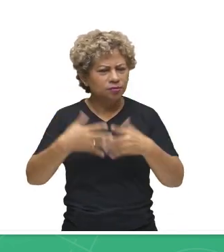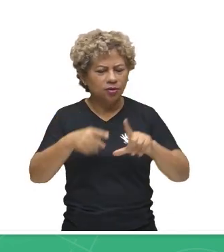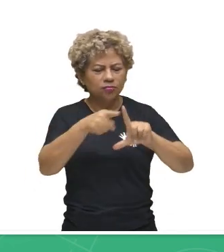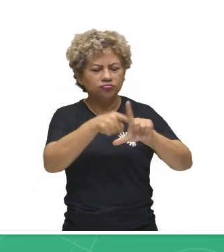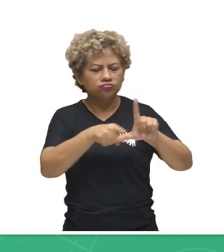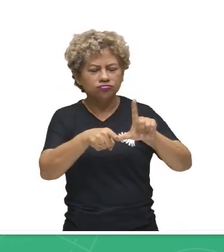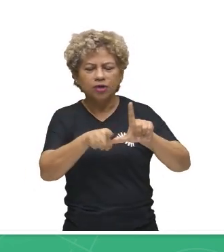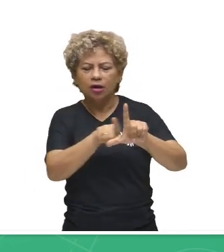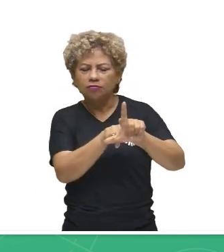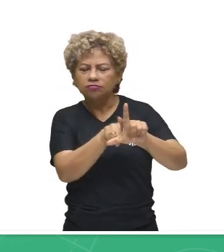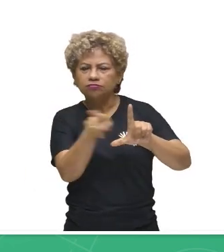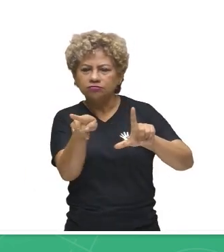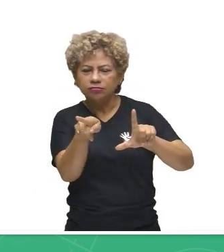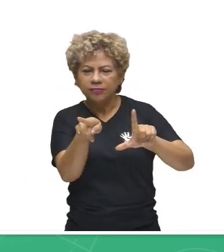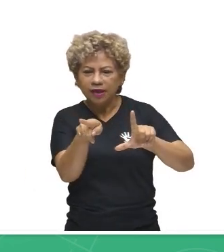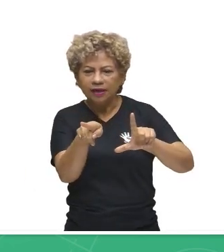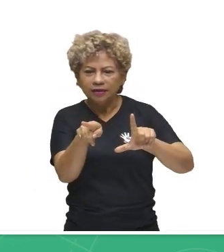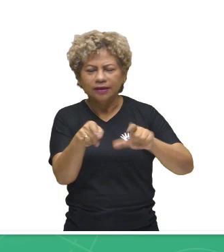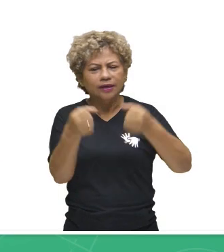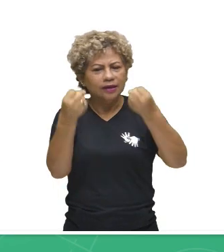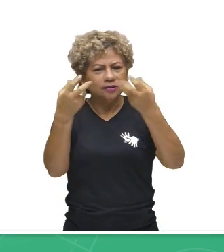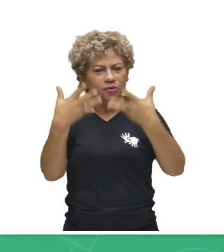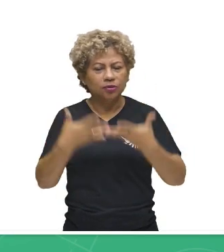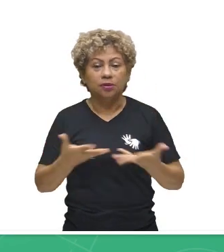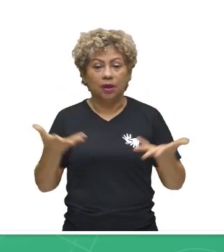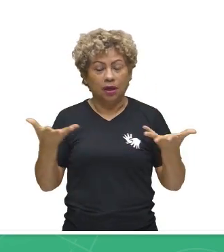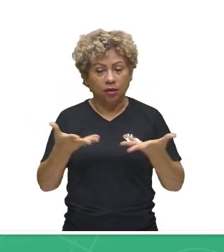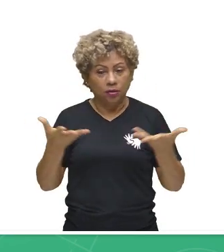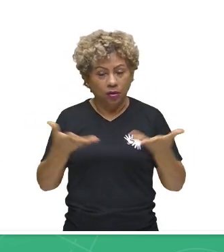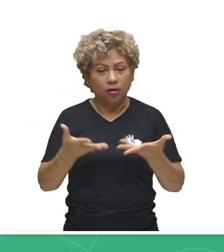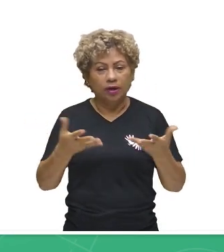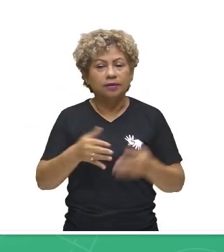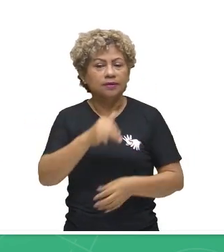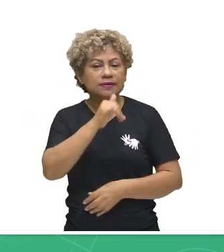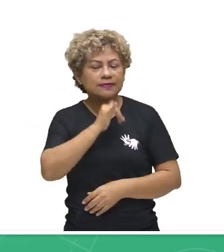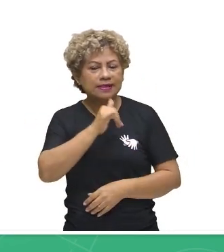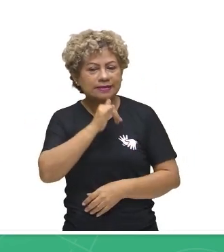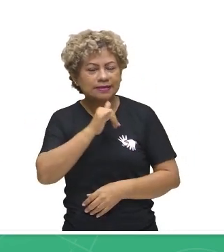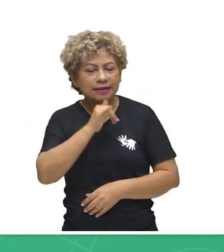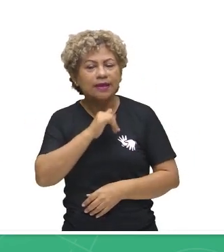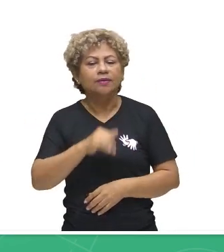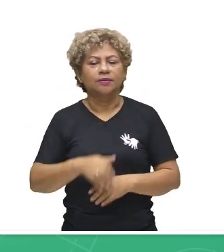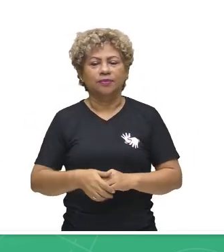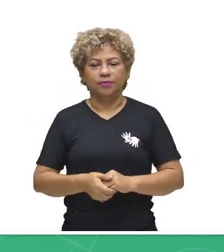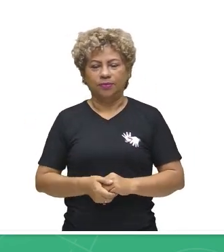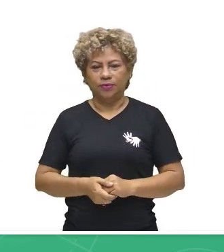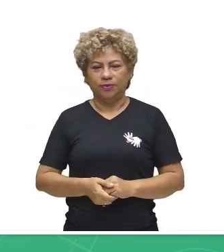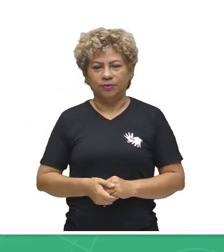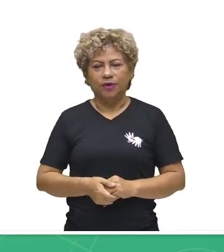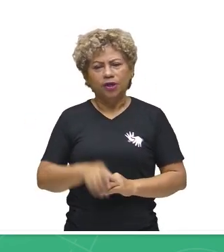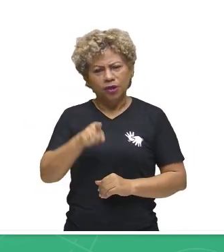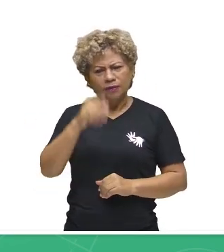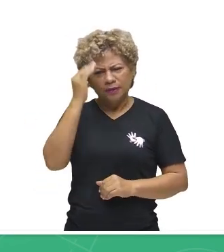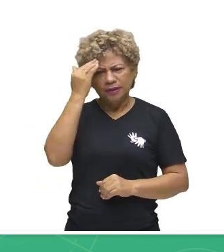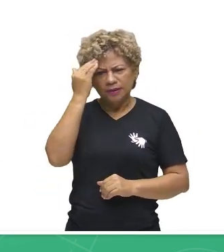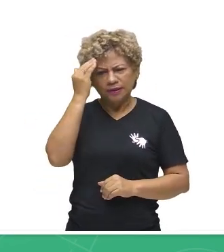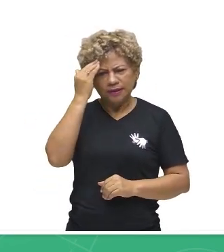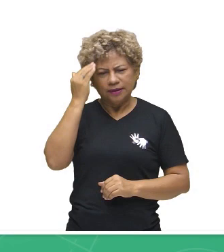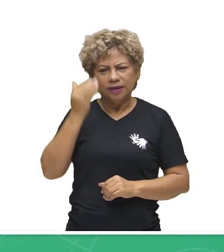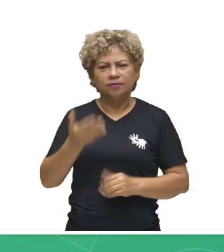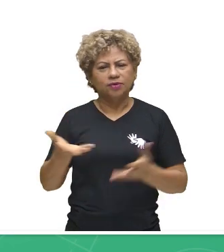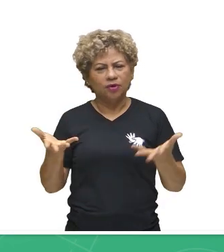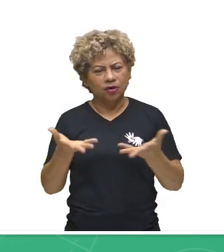vamos fazer um exemplo envolvendo o que a Cecília nos mostrou e ela entendeu. Vamos agora ao